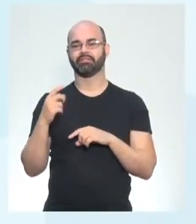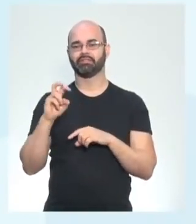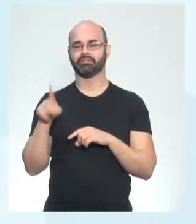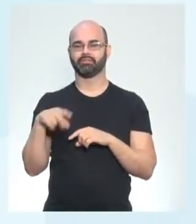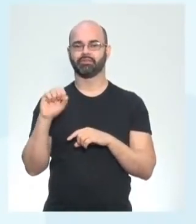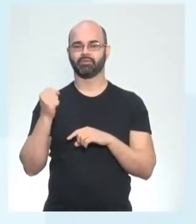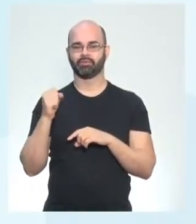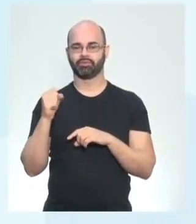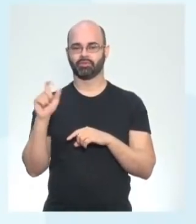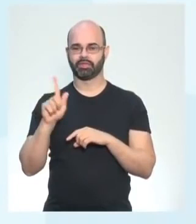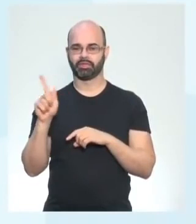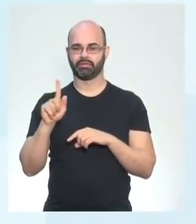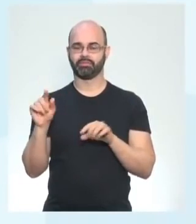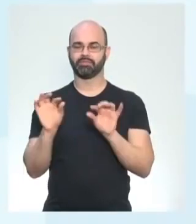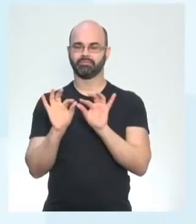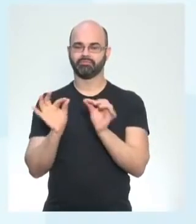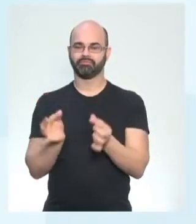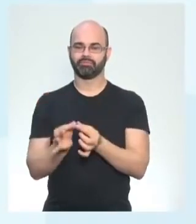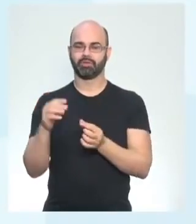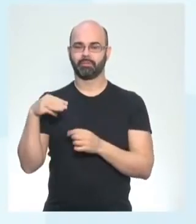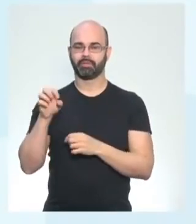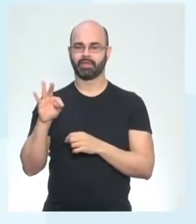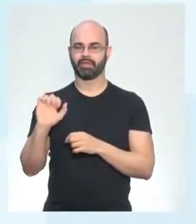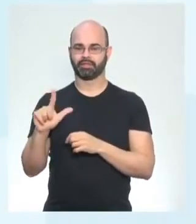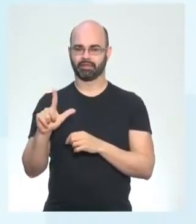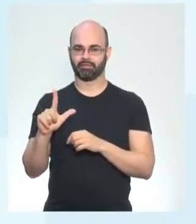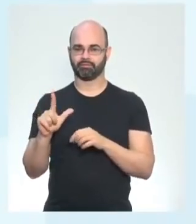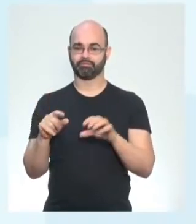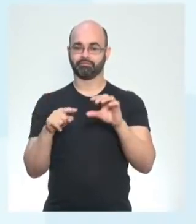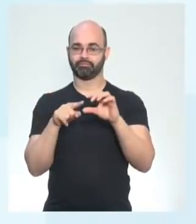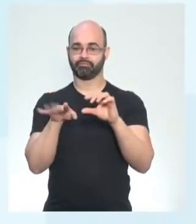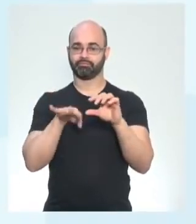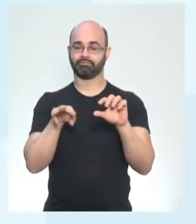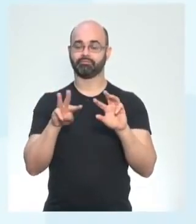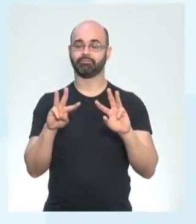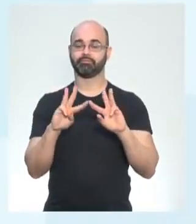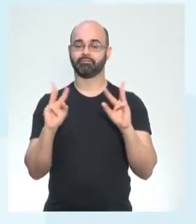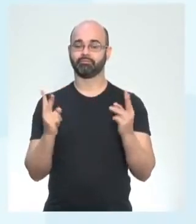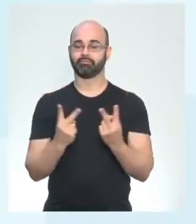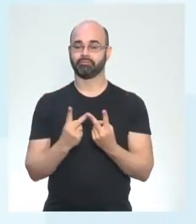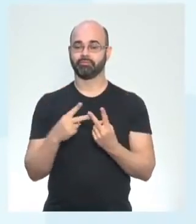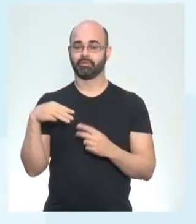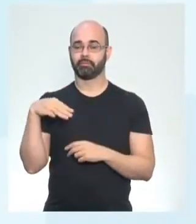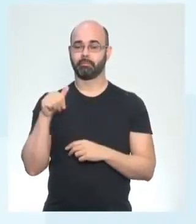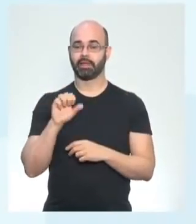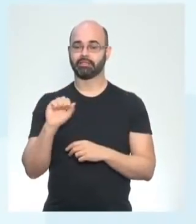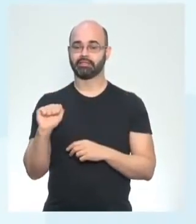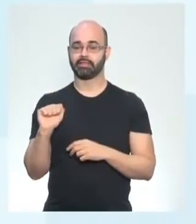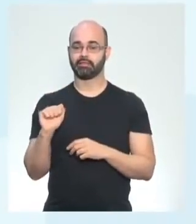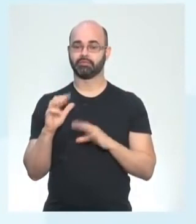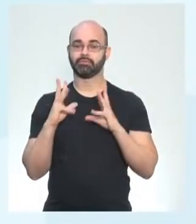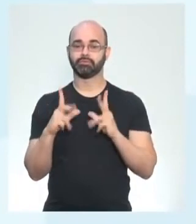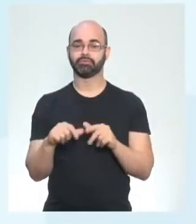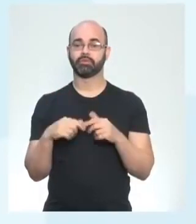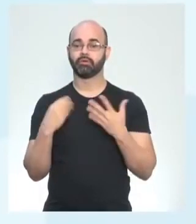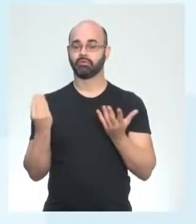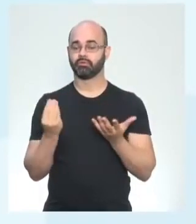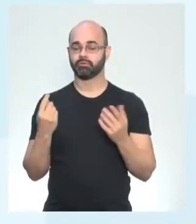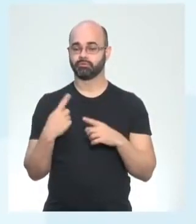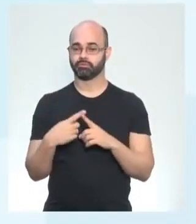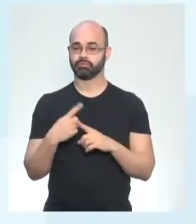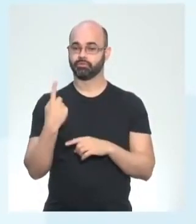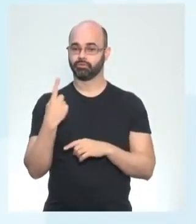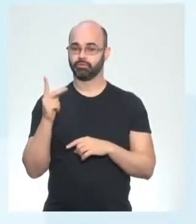desse metal. Qual será a massa total, no caso desse anel, sabendo que 1 quilate